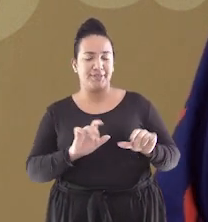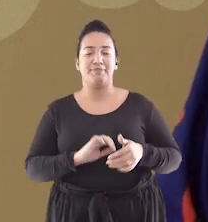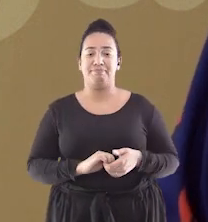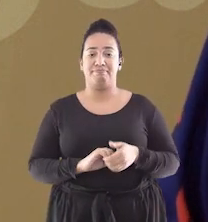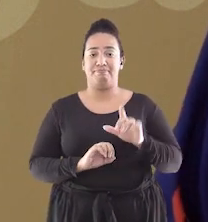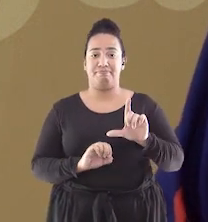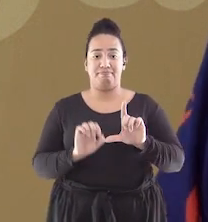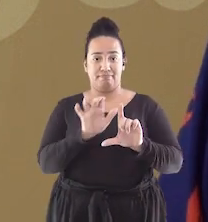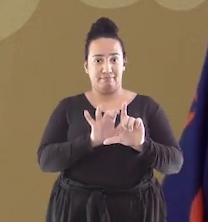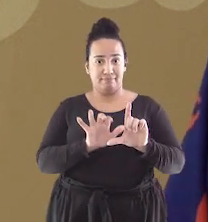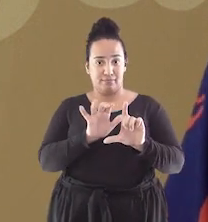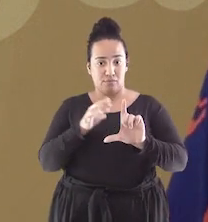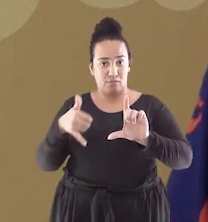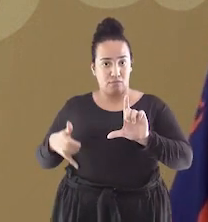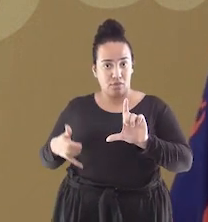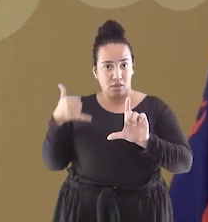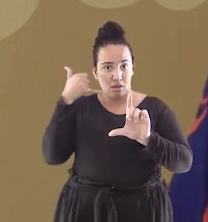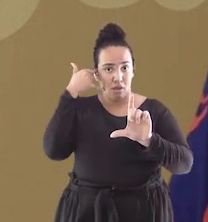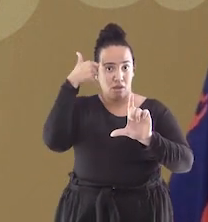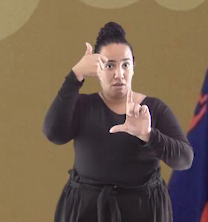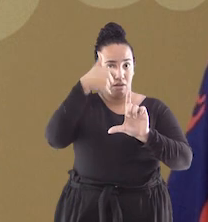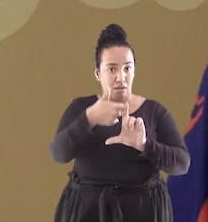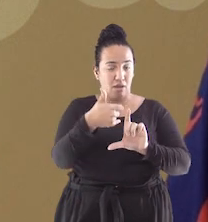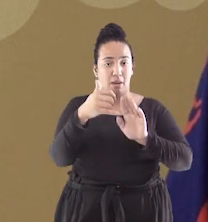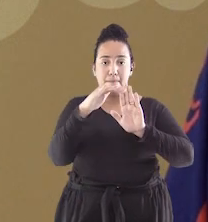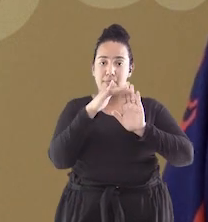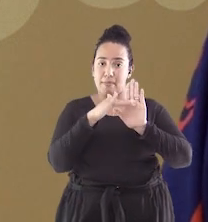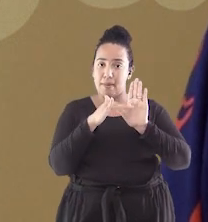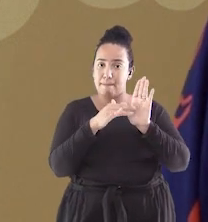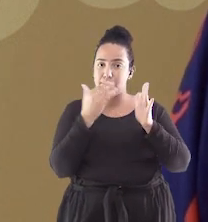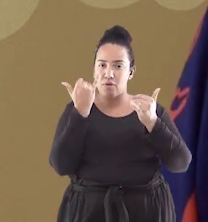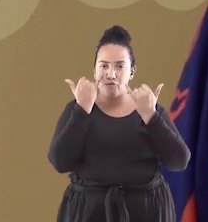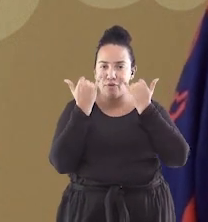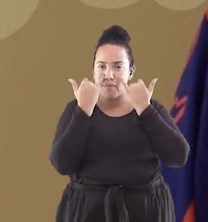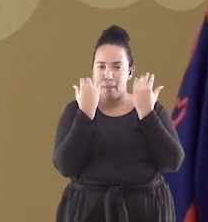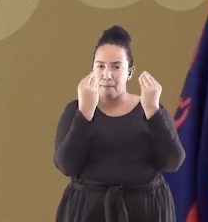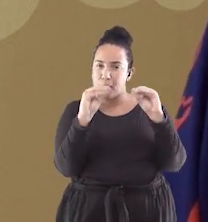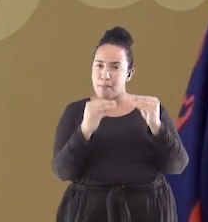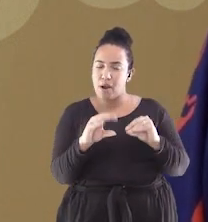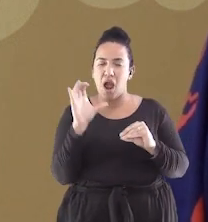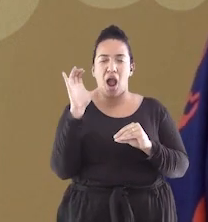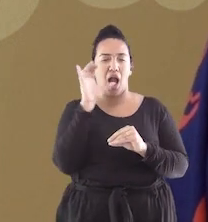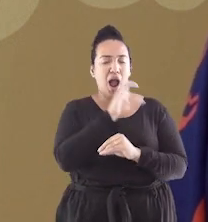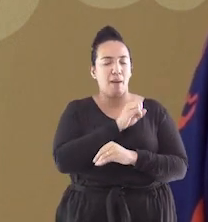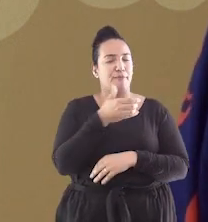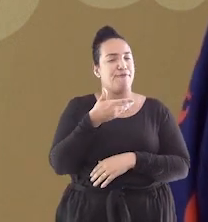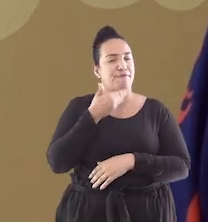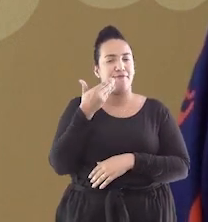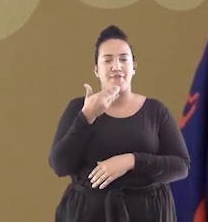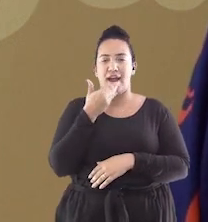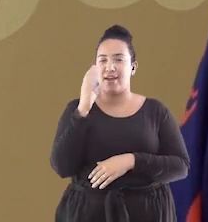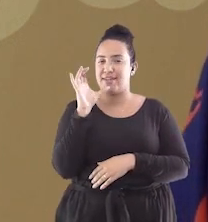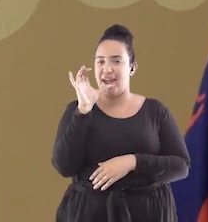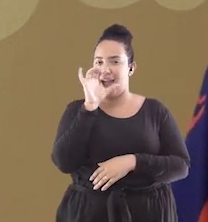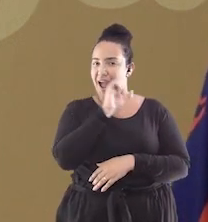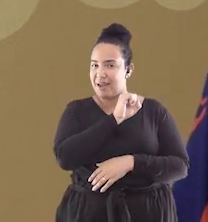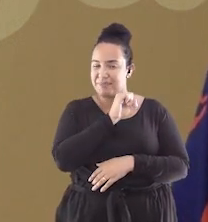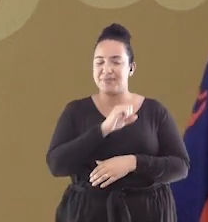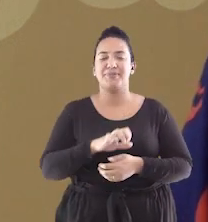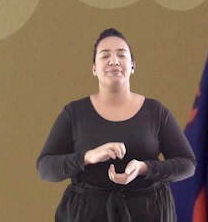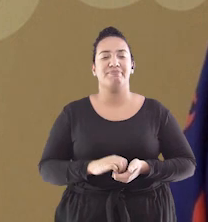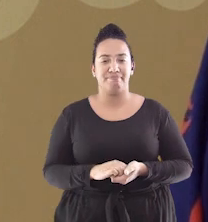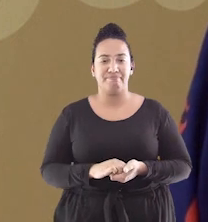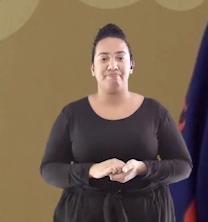só você apontar a câmera do seu celular para ele e preencher o formulário. É rápido, fácil e não demora nem 2